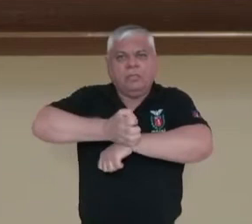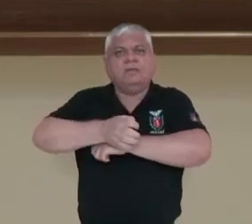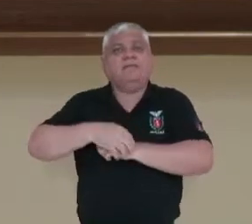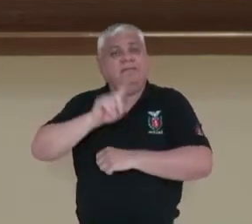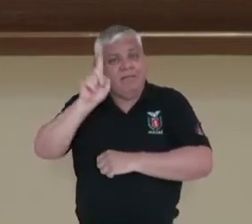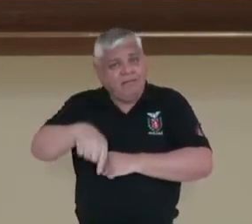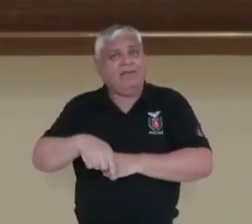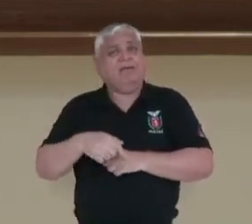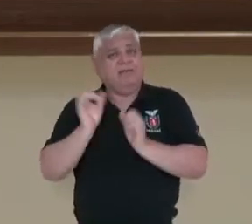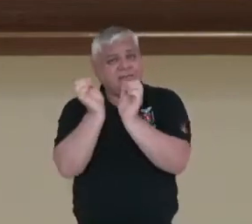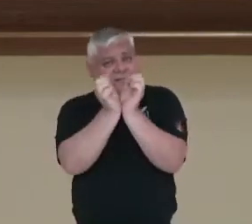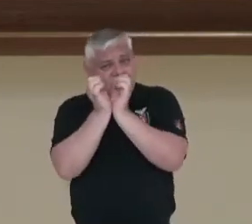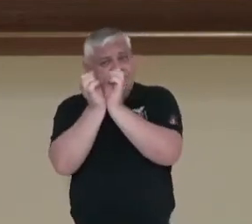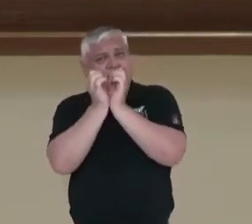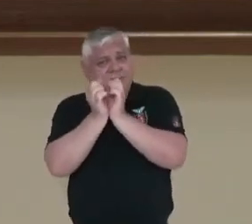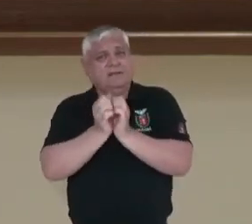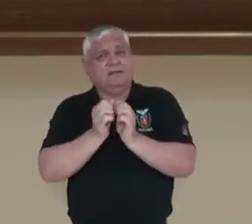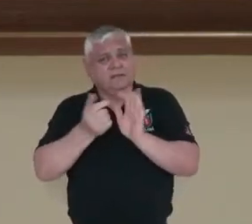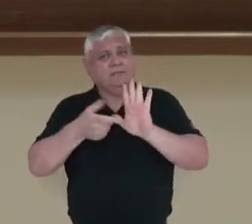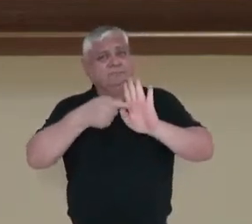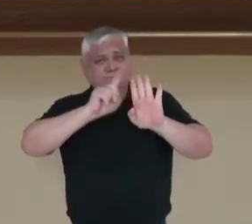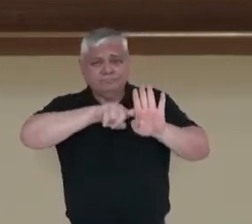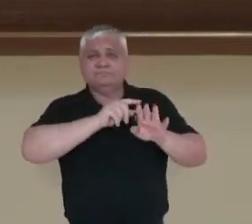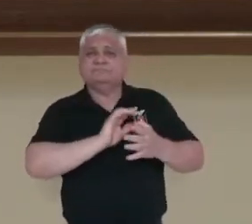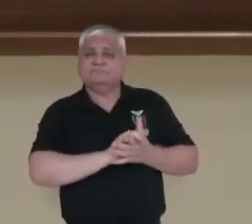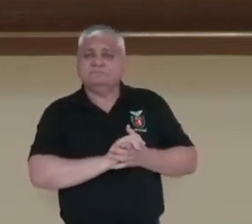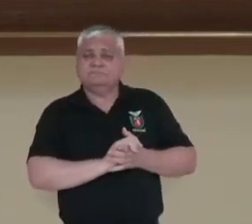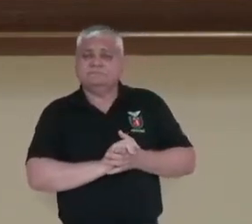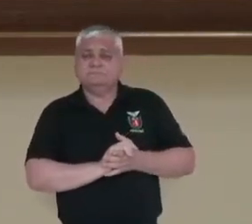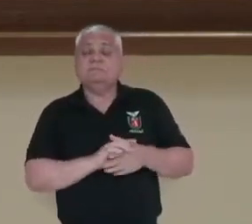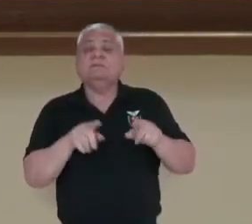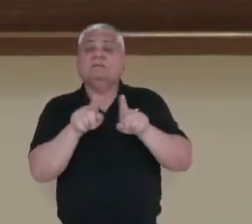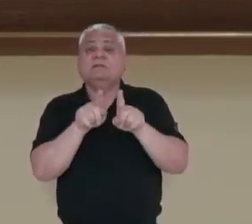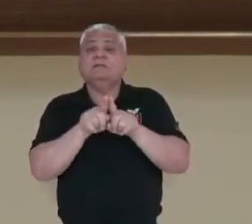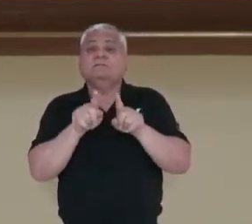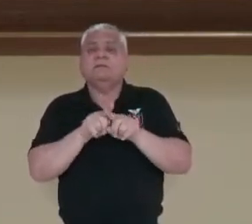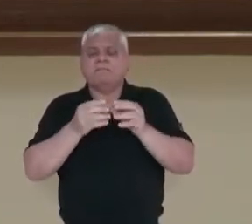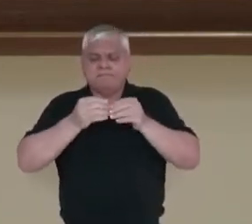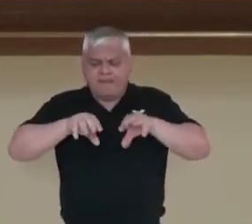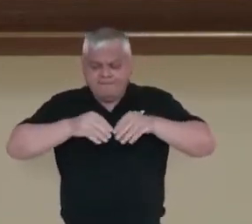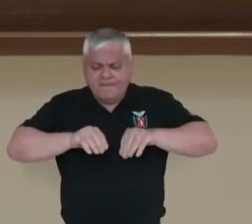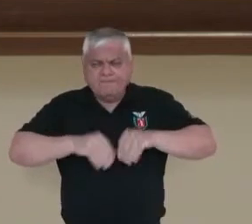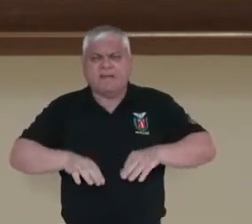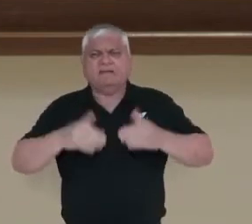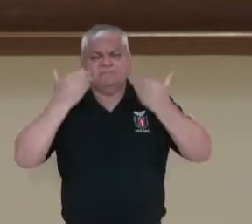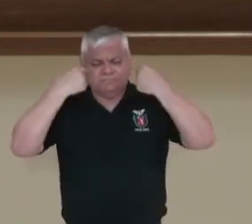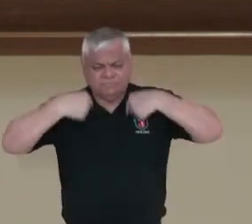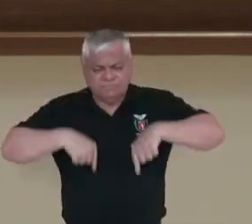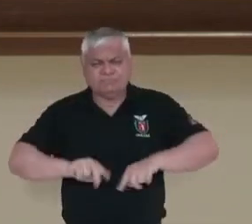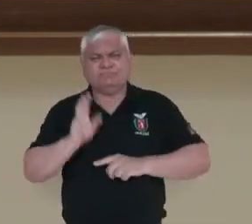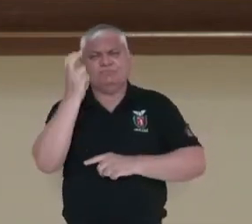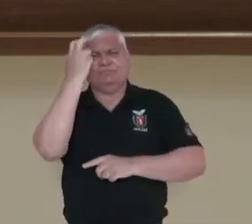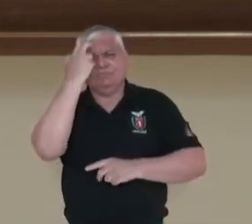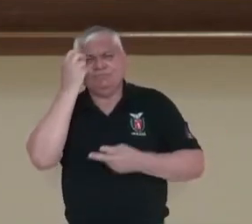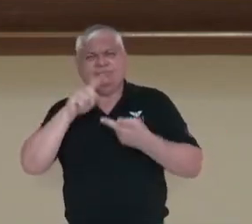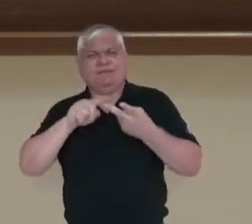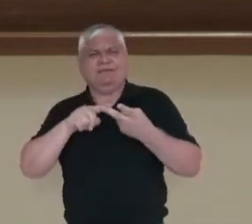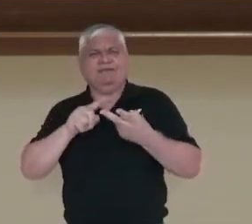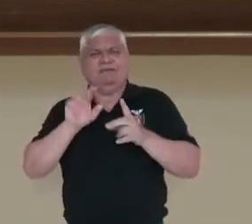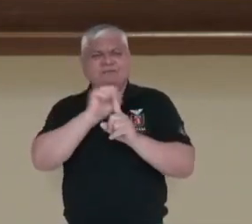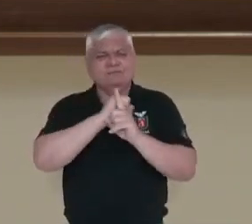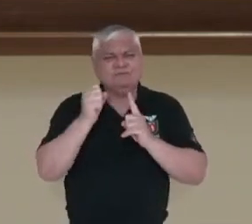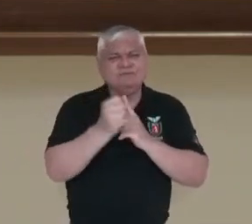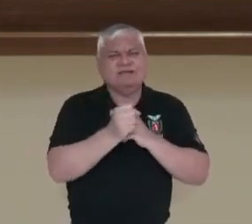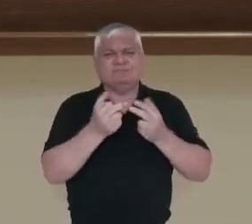ser um processo de escravidão ainda. Sem contar os danos que se traz socialmente falando, né? A cultura e outras questões